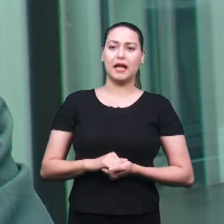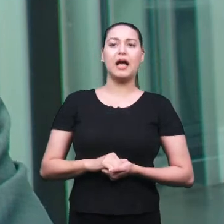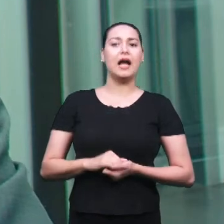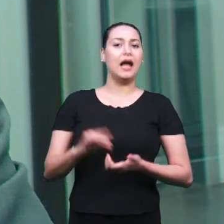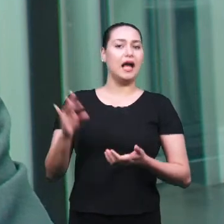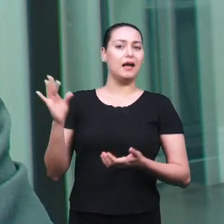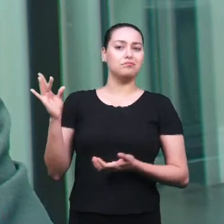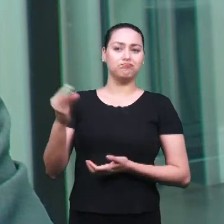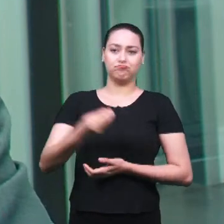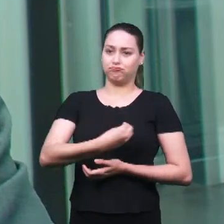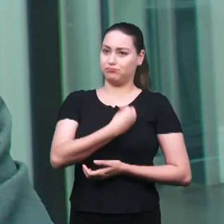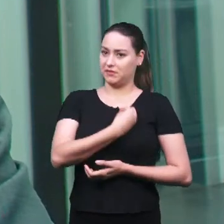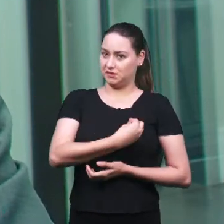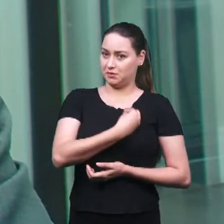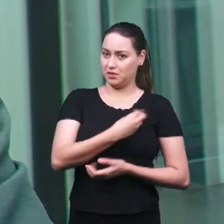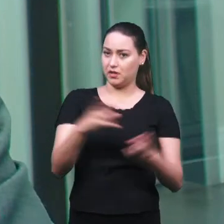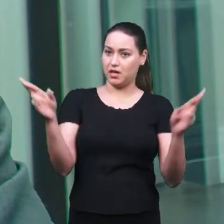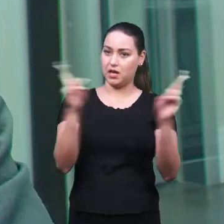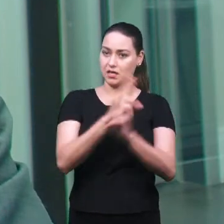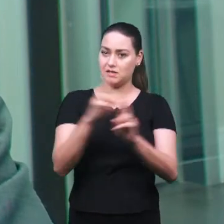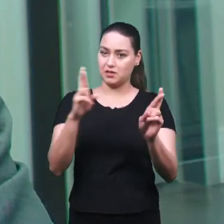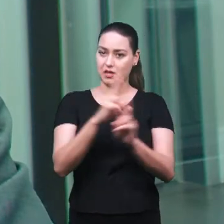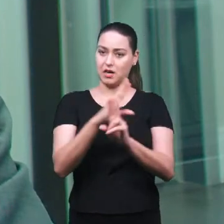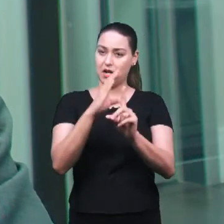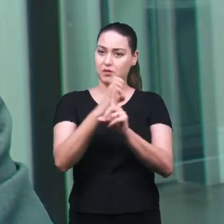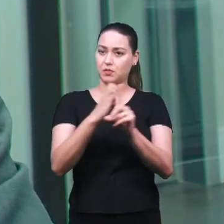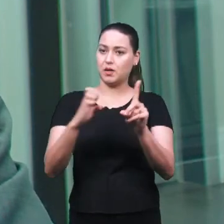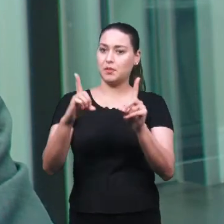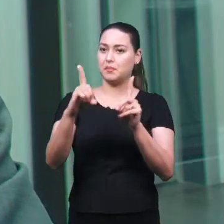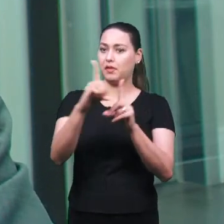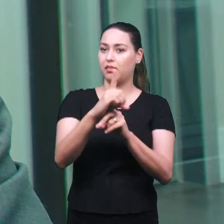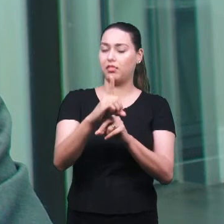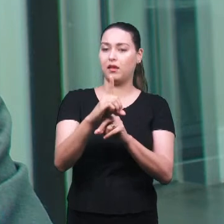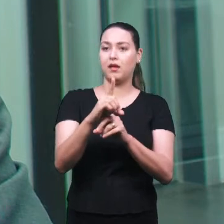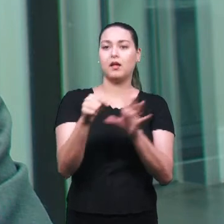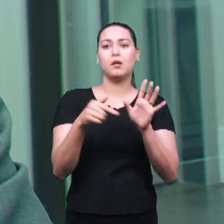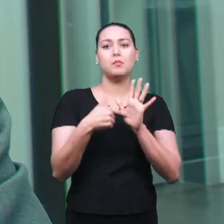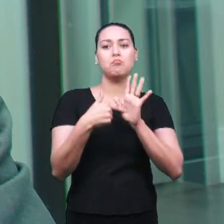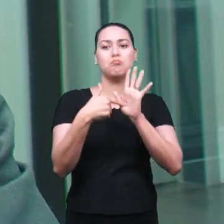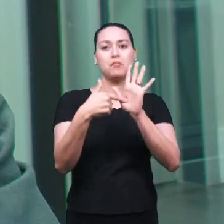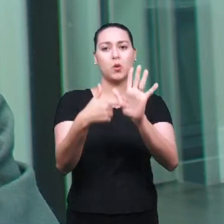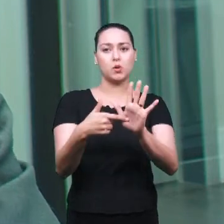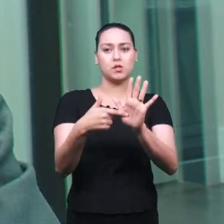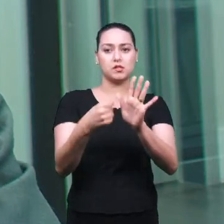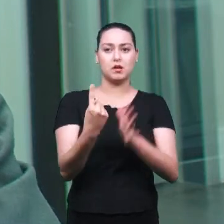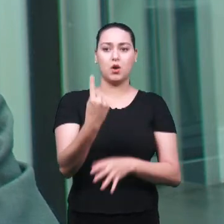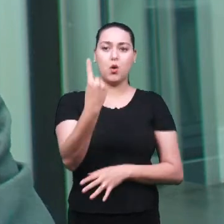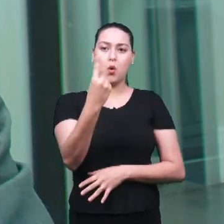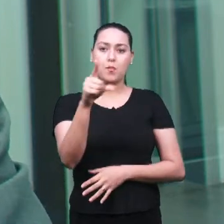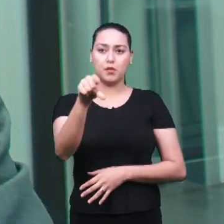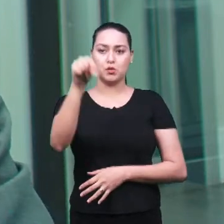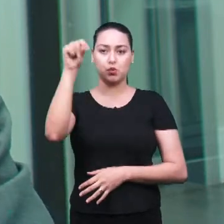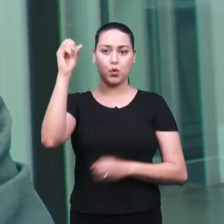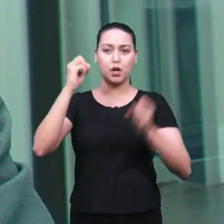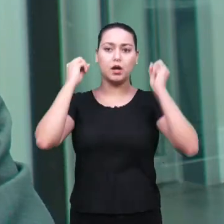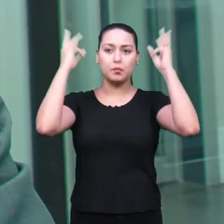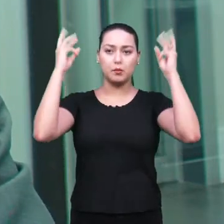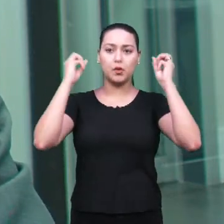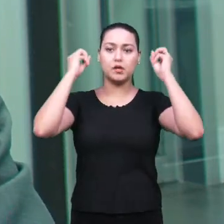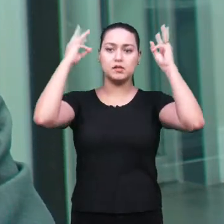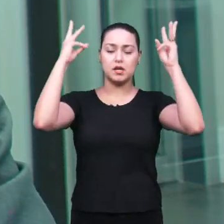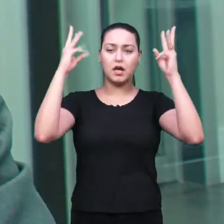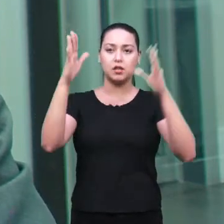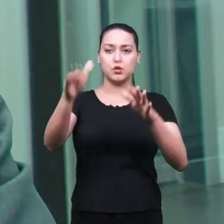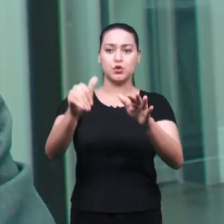escola bíblica dominical, e ela fala de uma escolha. Moisés convoca ali os